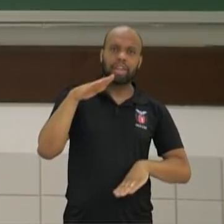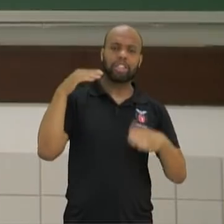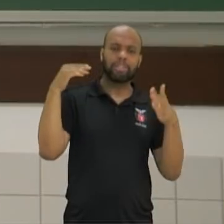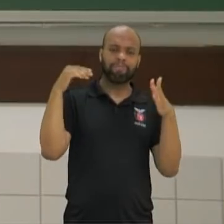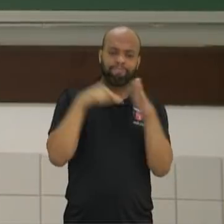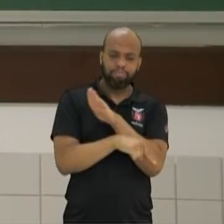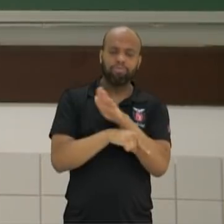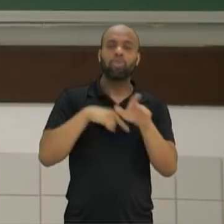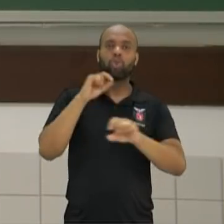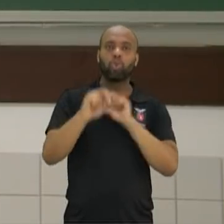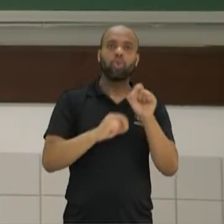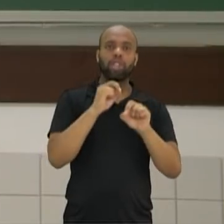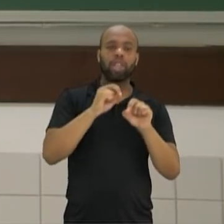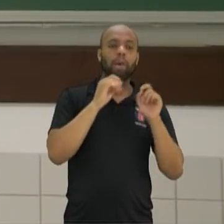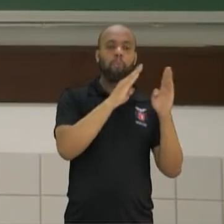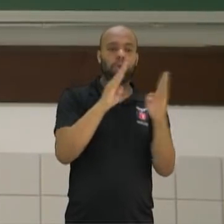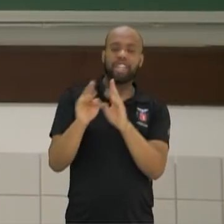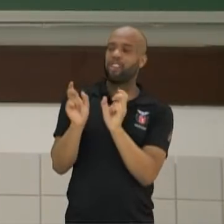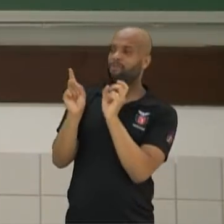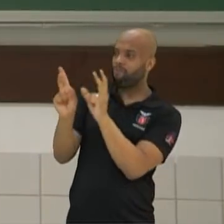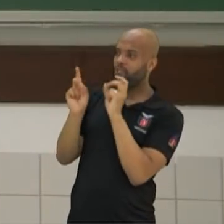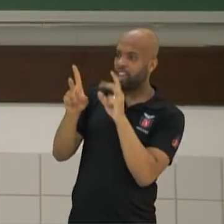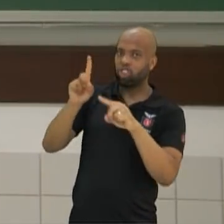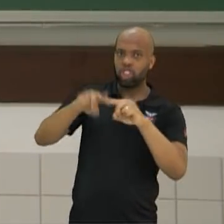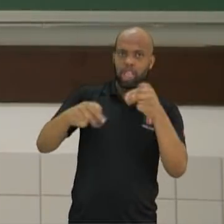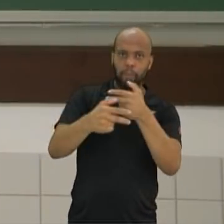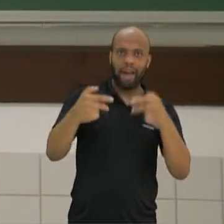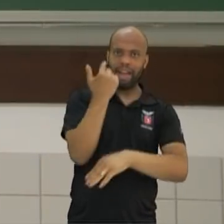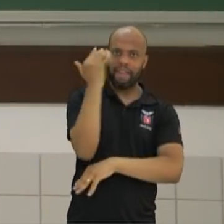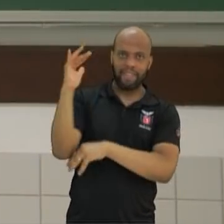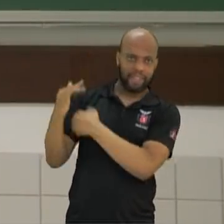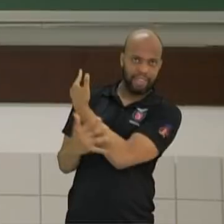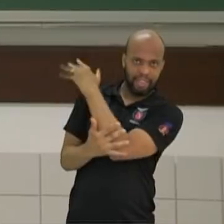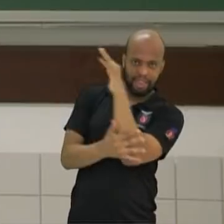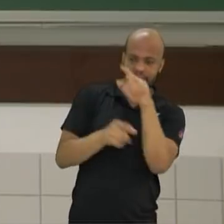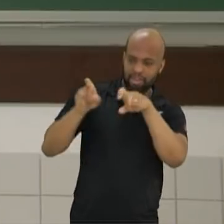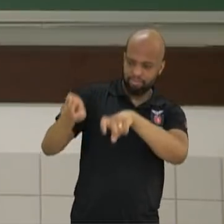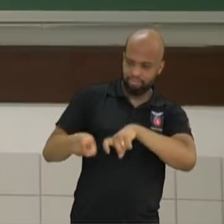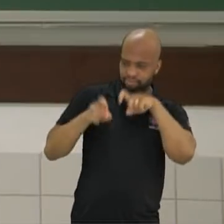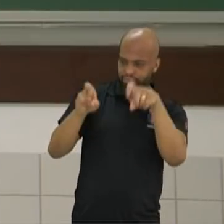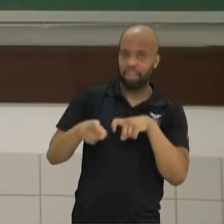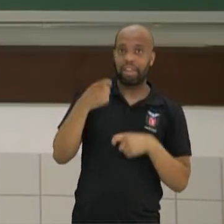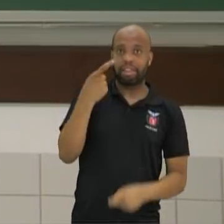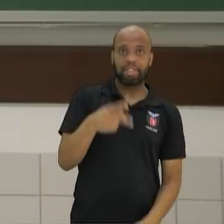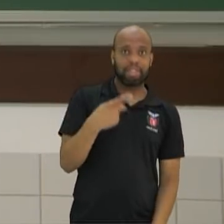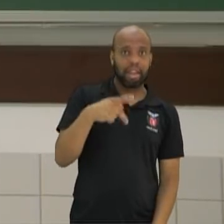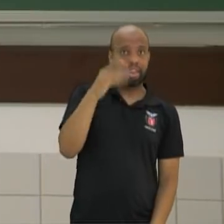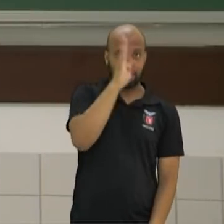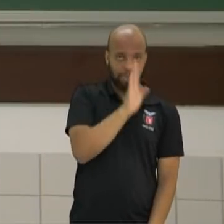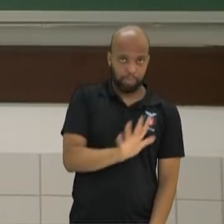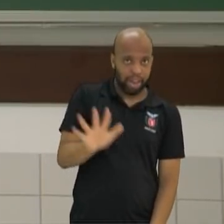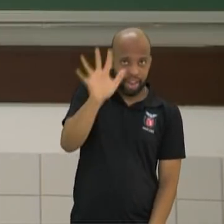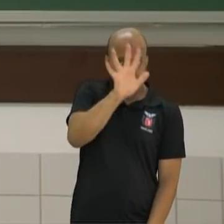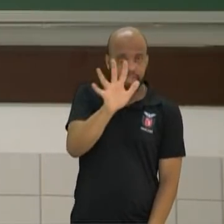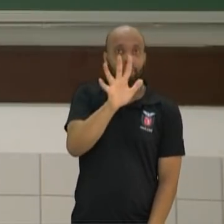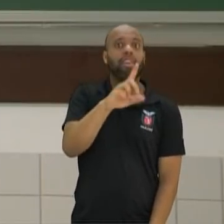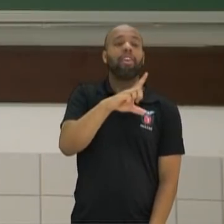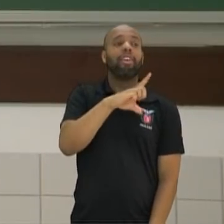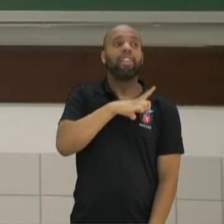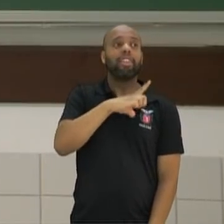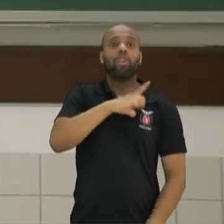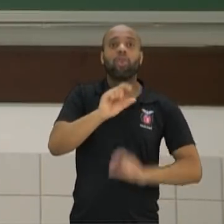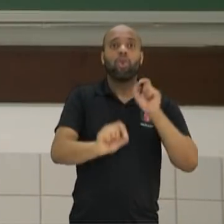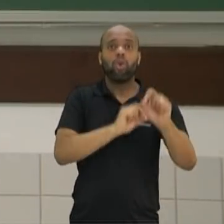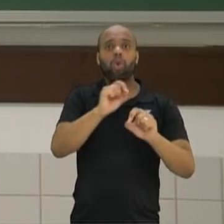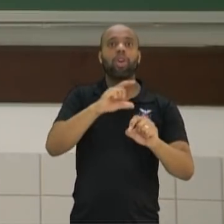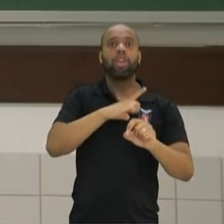do processo exportador de matéria-prima, principalmente dos produtos agrícolas do território nacional, que deu uma